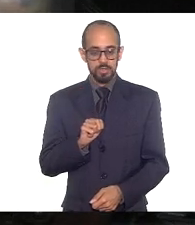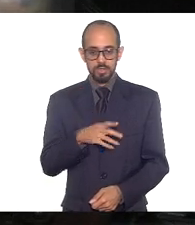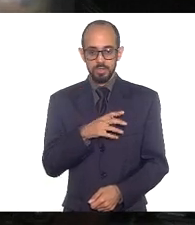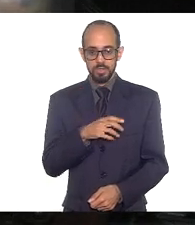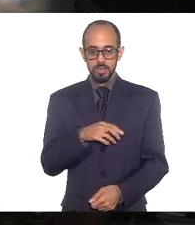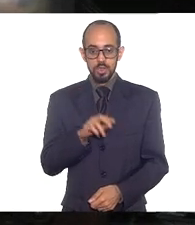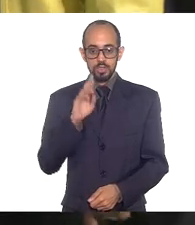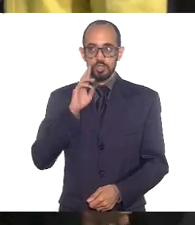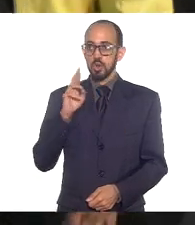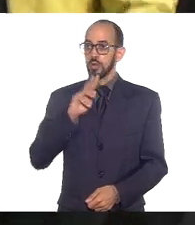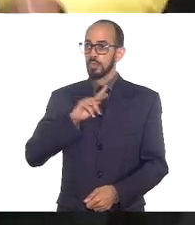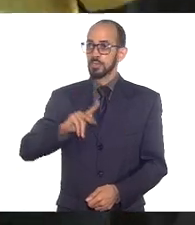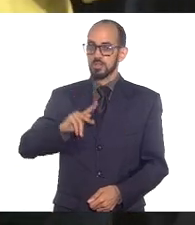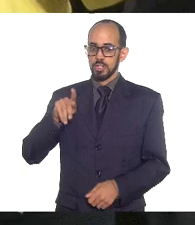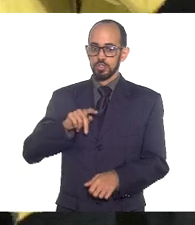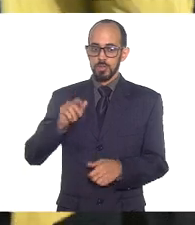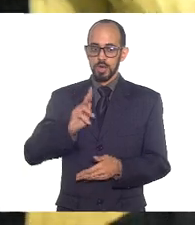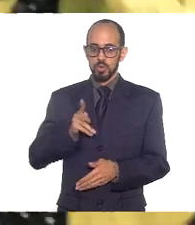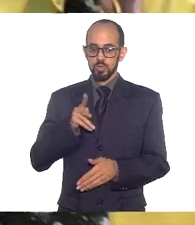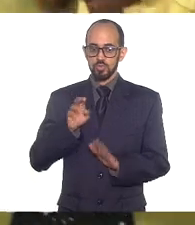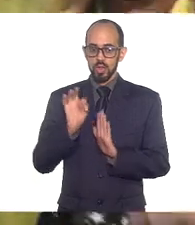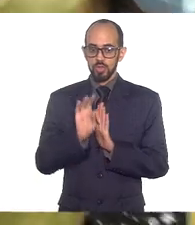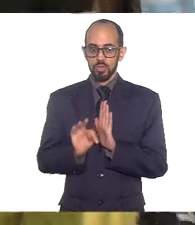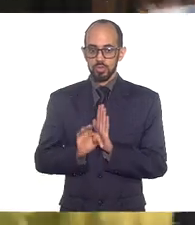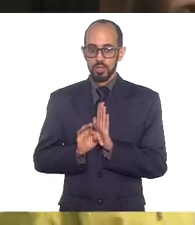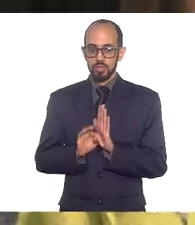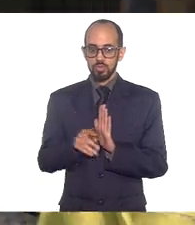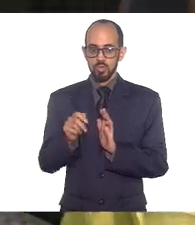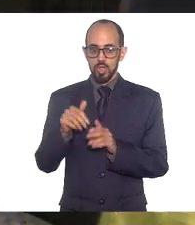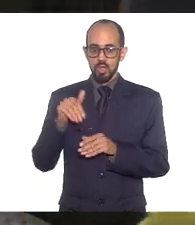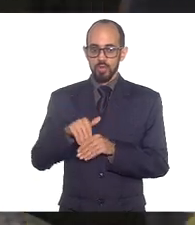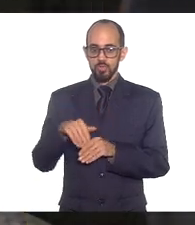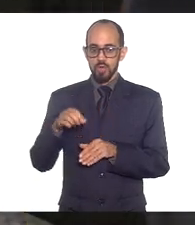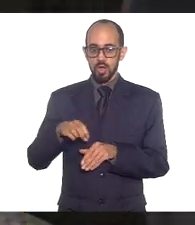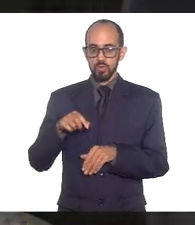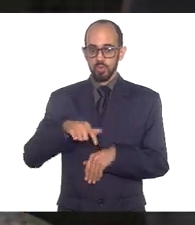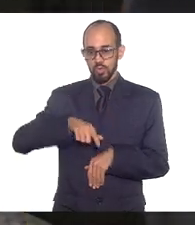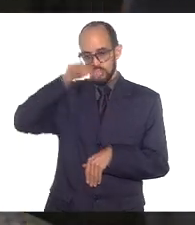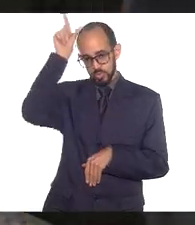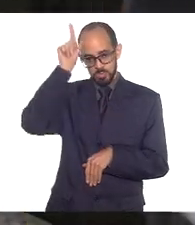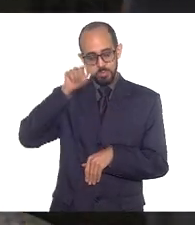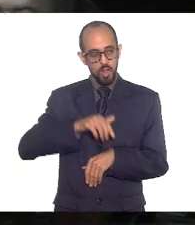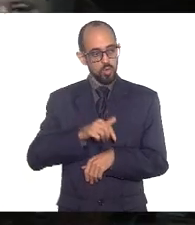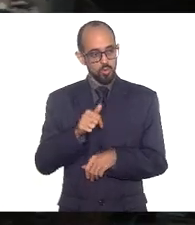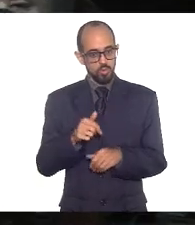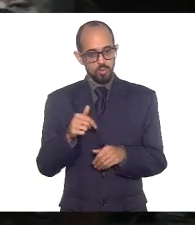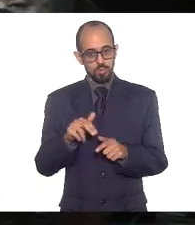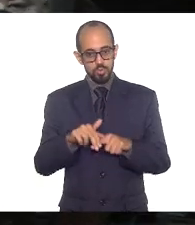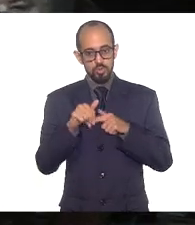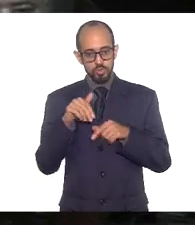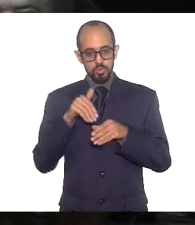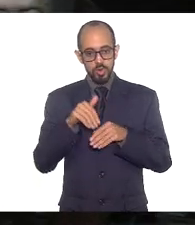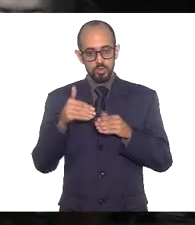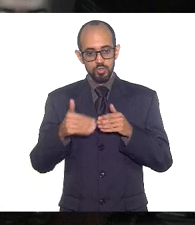o seu presidente para a preservar o texto original de fatores o voto com Deputado Luiz Paulo do voto divergente